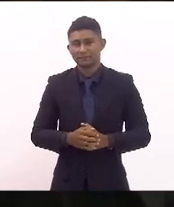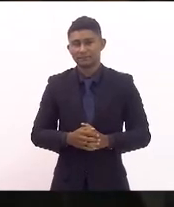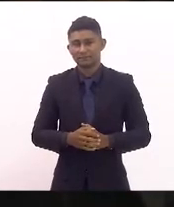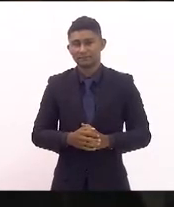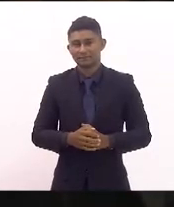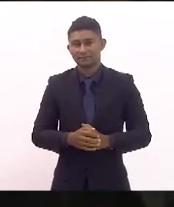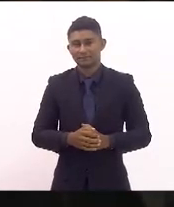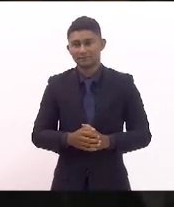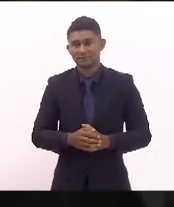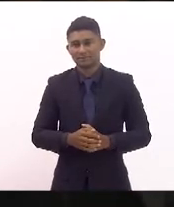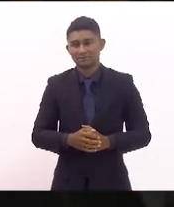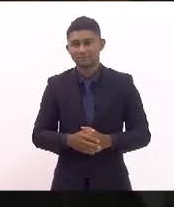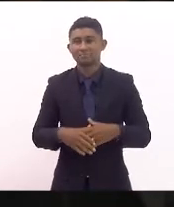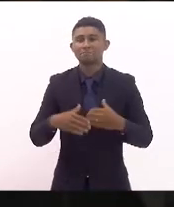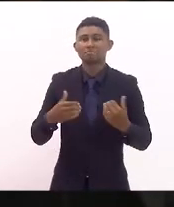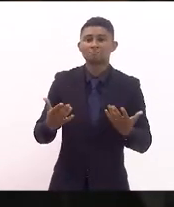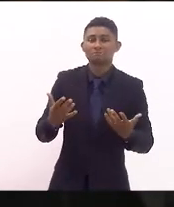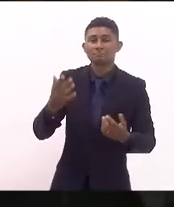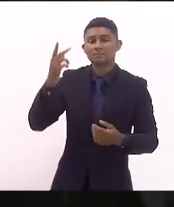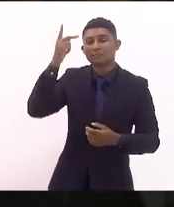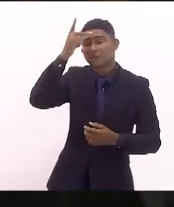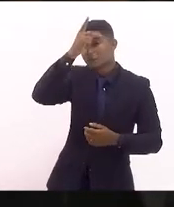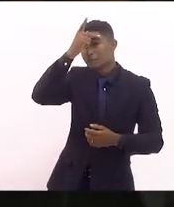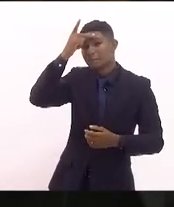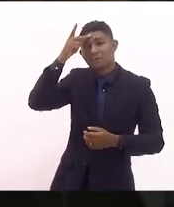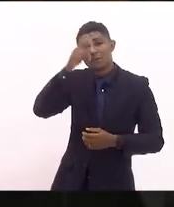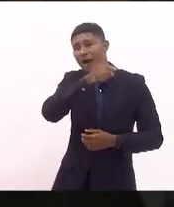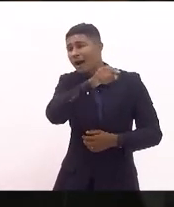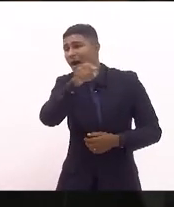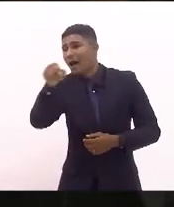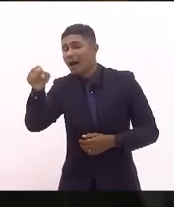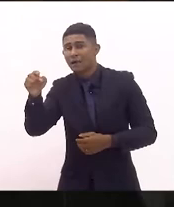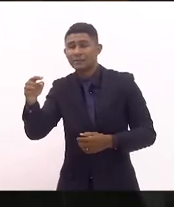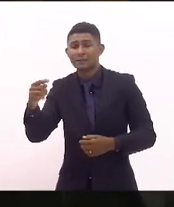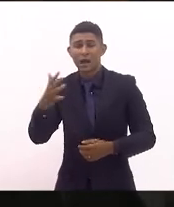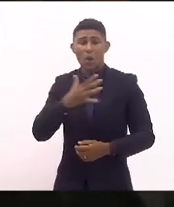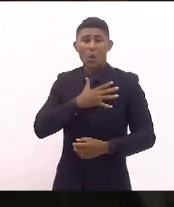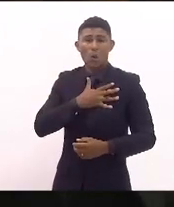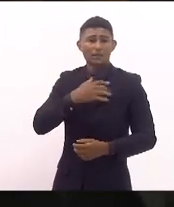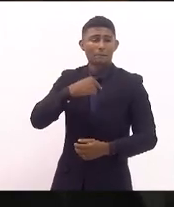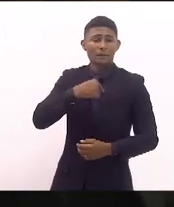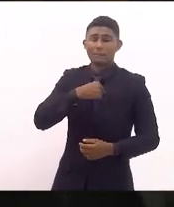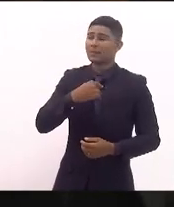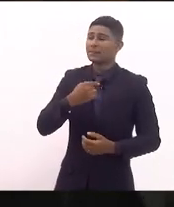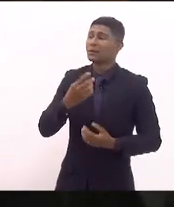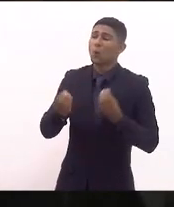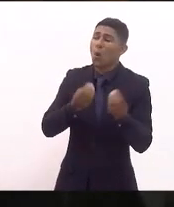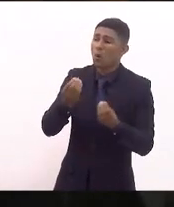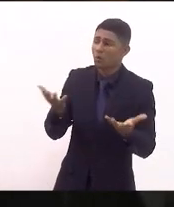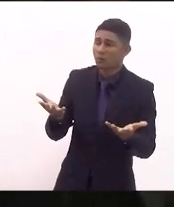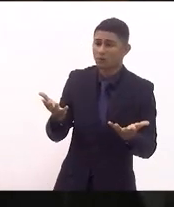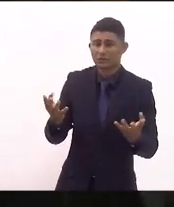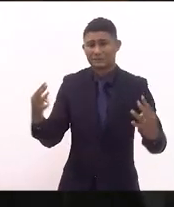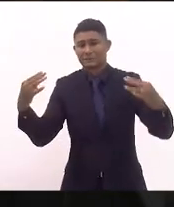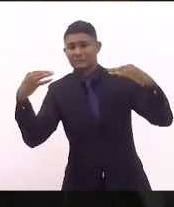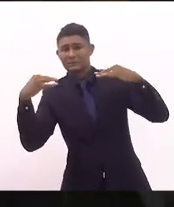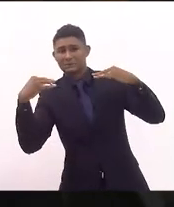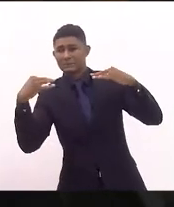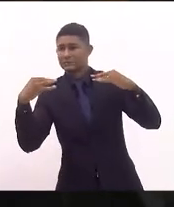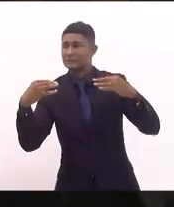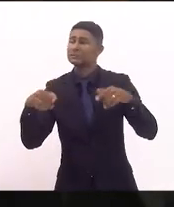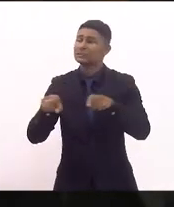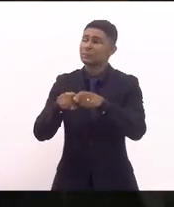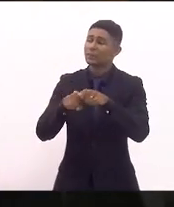como as pessoas gostariam de mim? Como eu seria aceita? E será que algum dia eu encontraria um